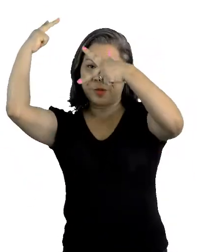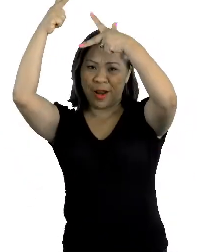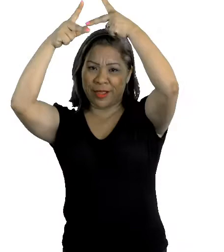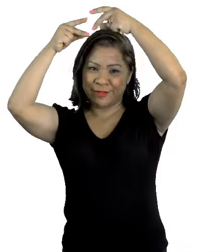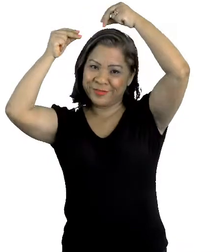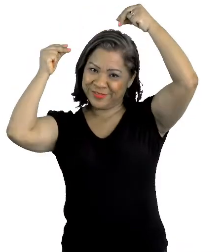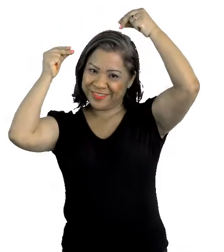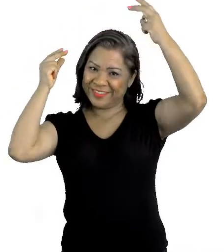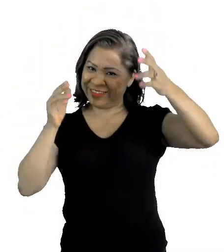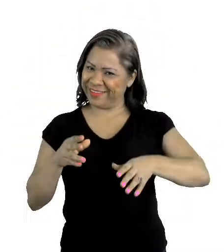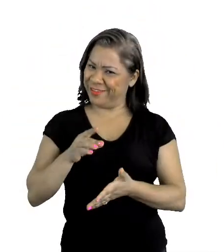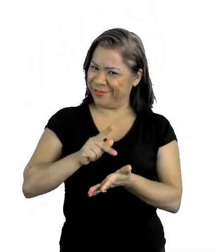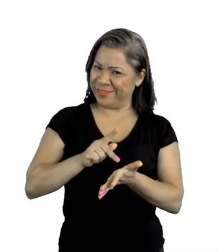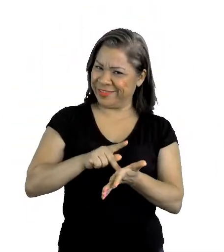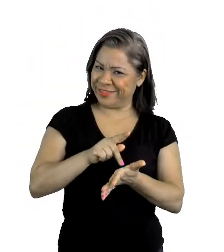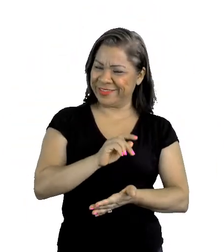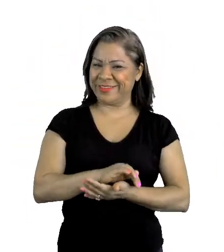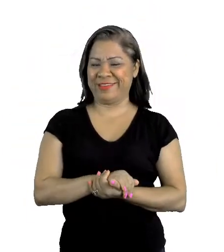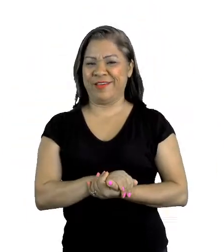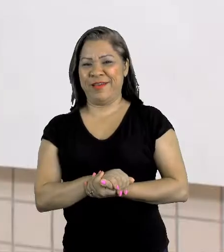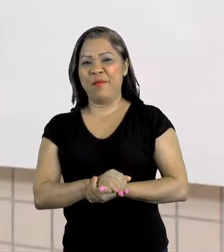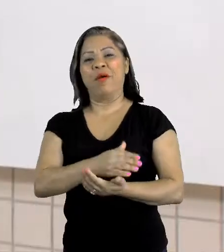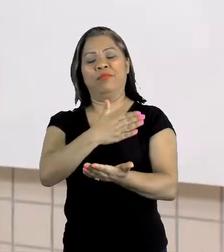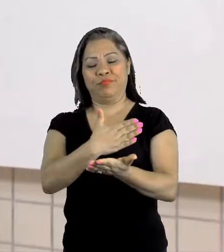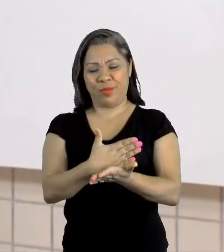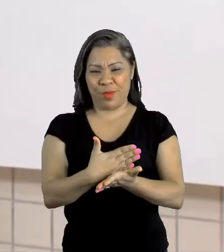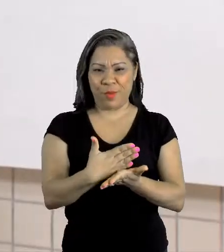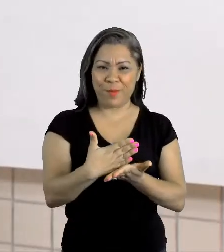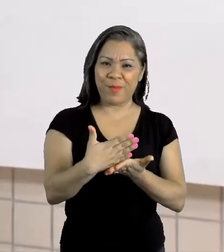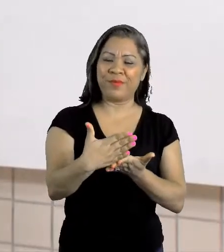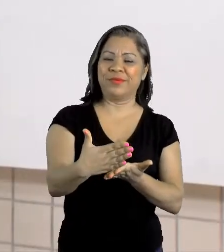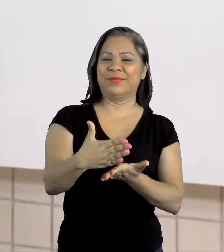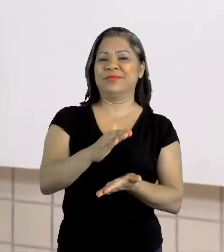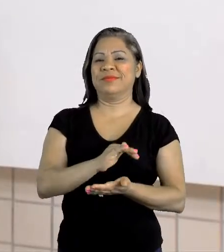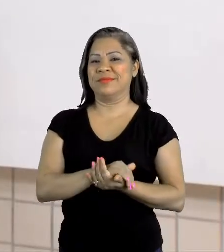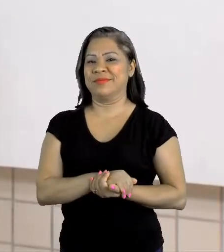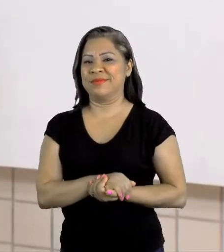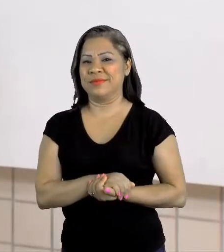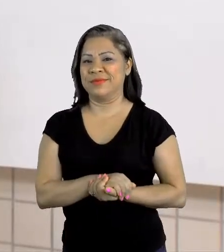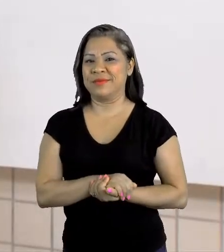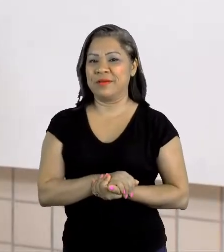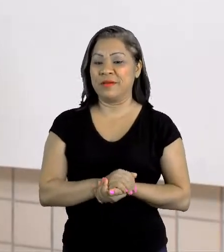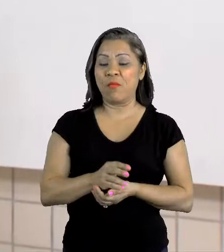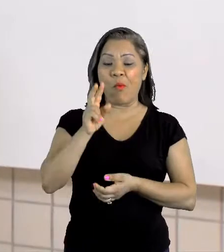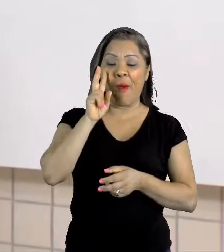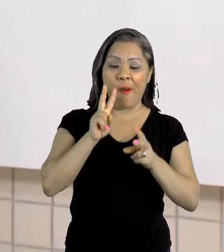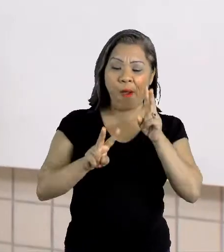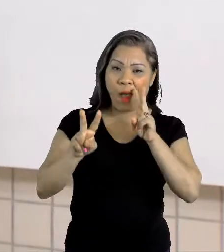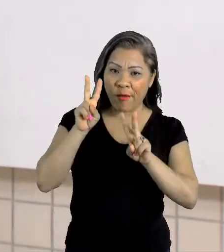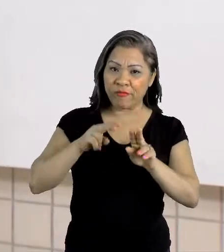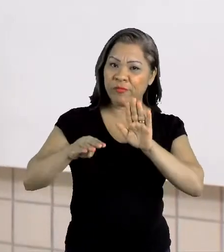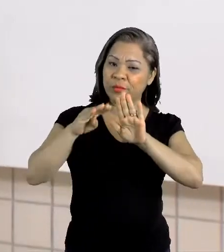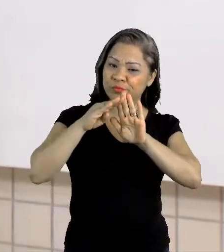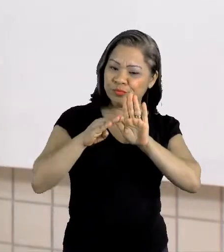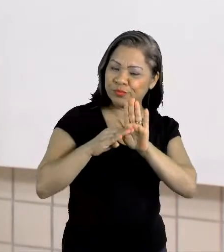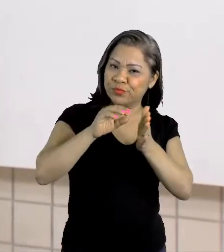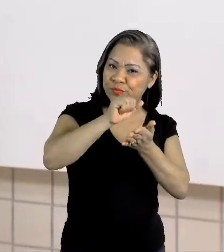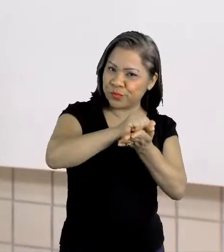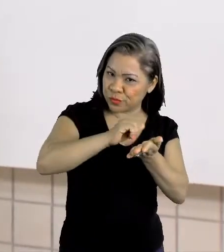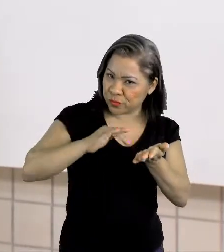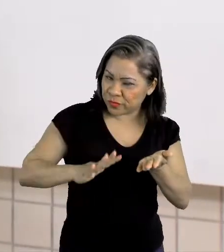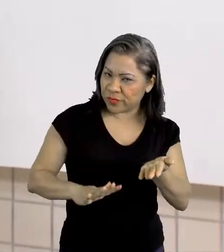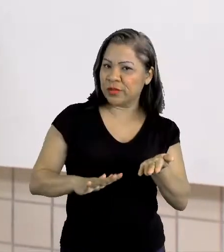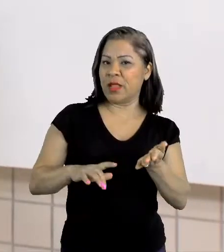não é verdade? E aí a gente até começou a ver algumas questões, algumas atividades que vocês tinham que